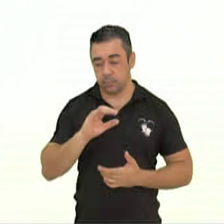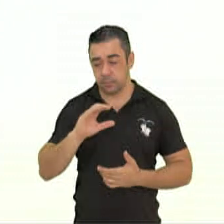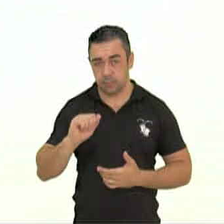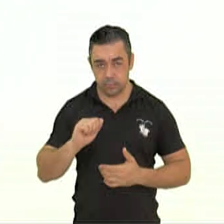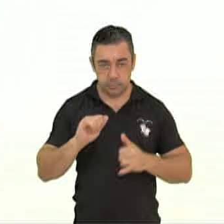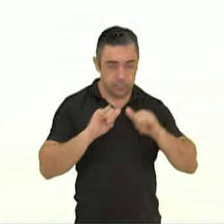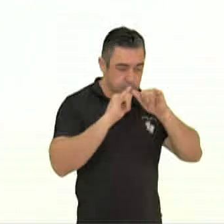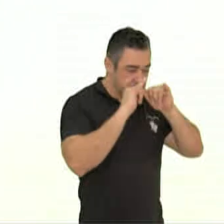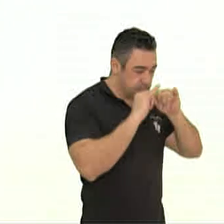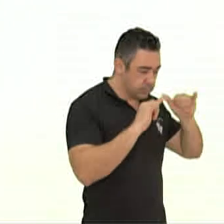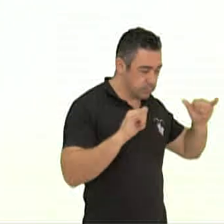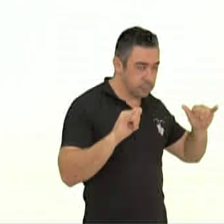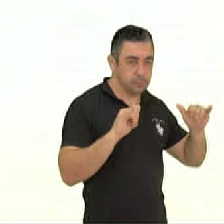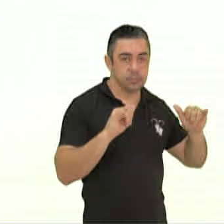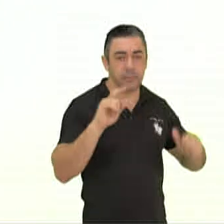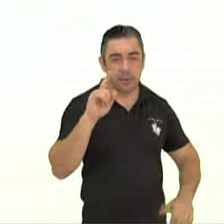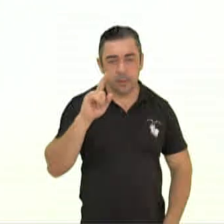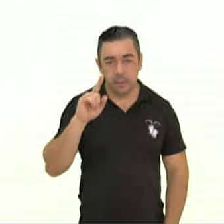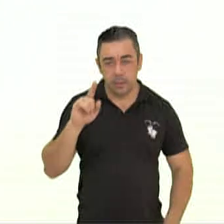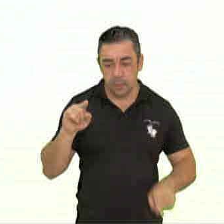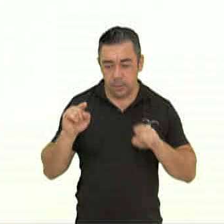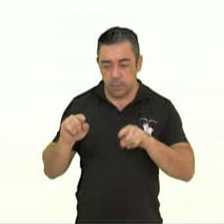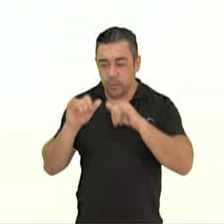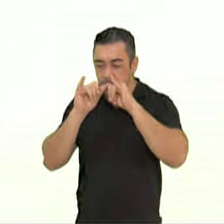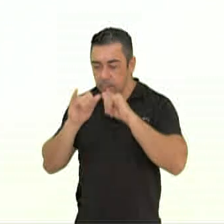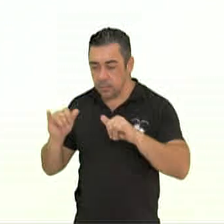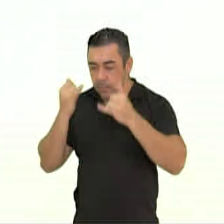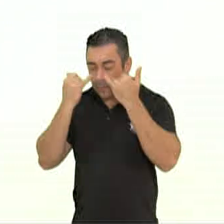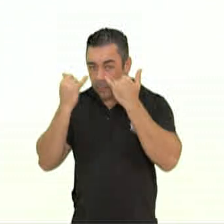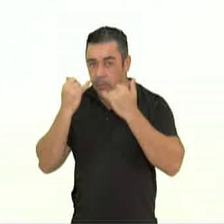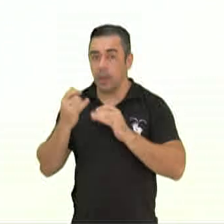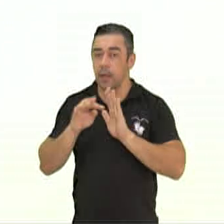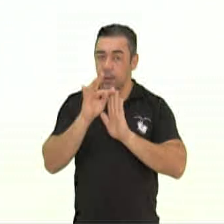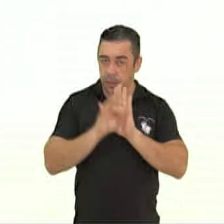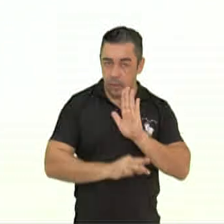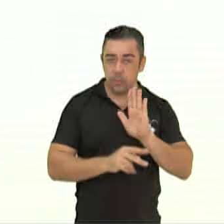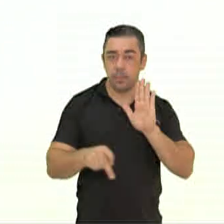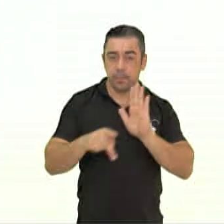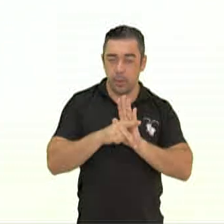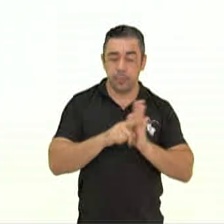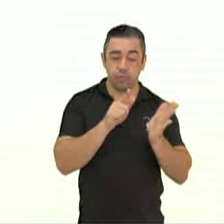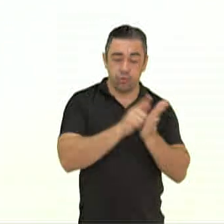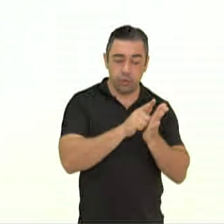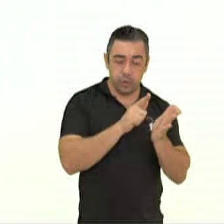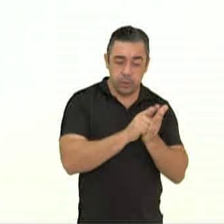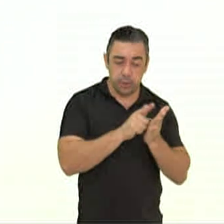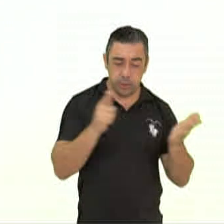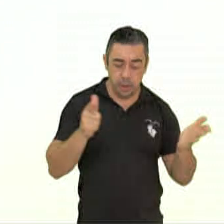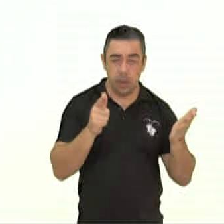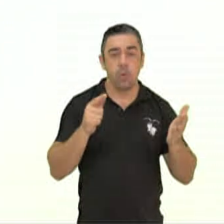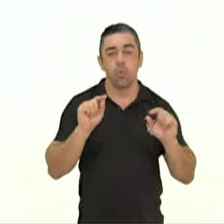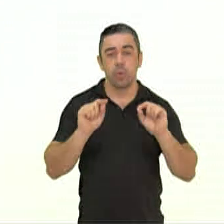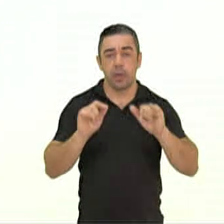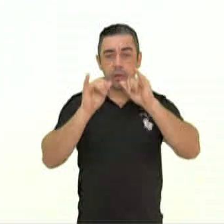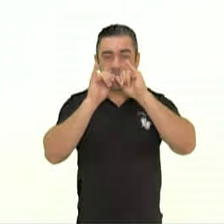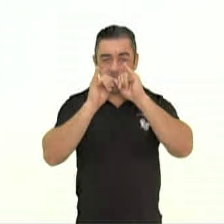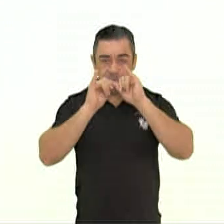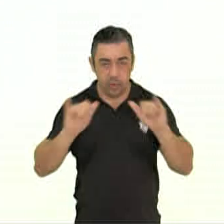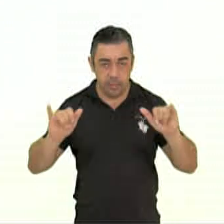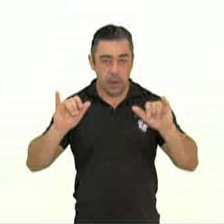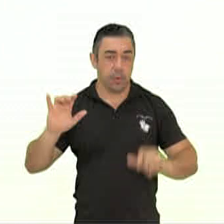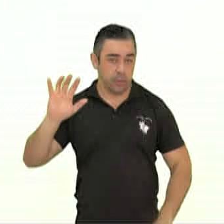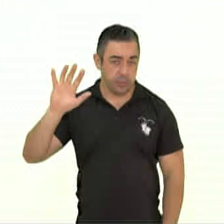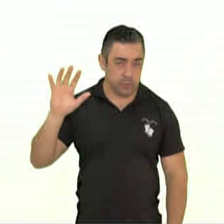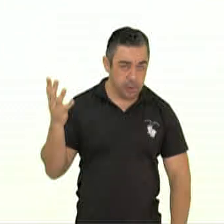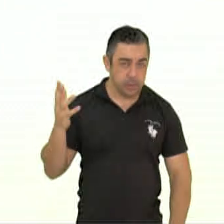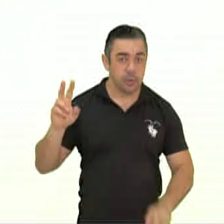notícia e a reportagem são textos jornalísticos que têm a função de informar sobre um fato